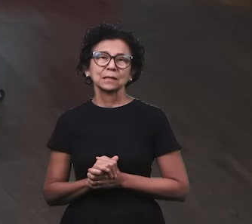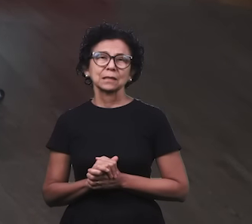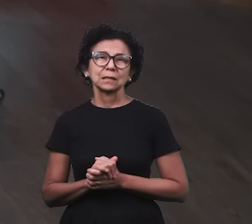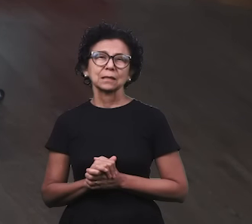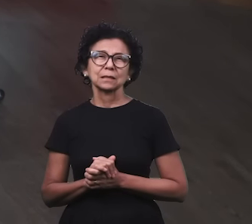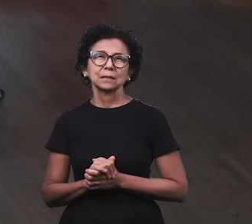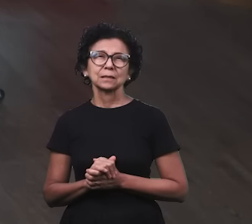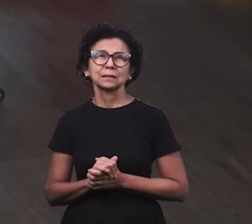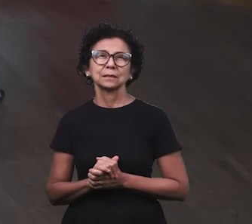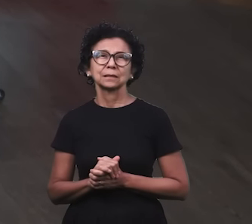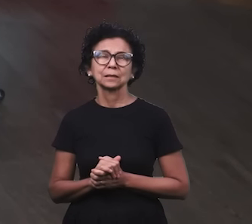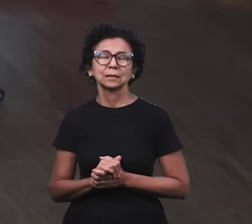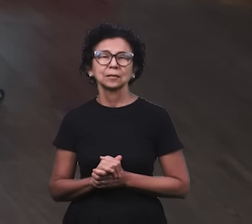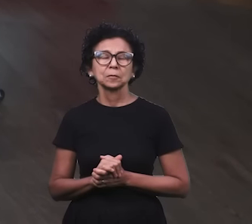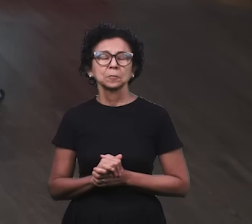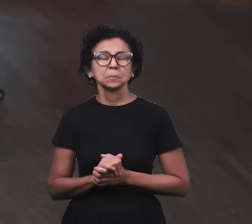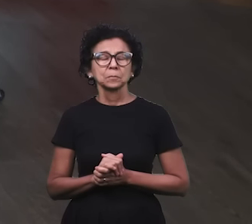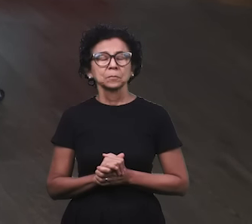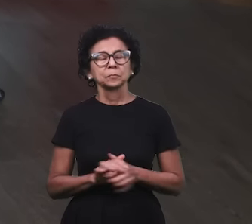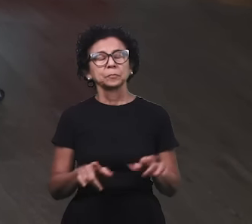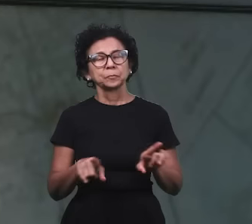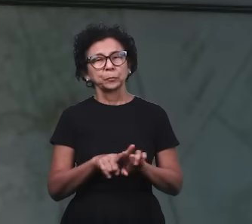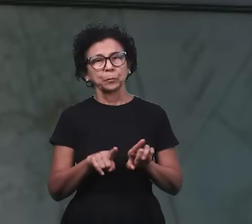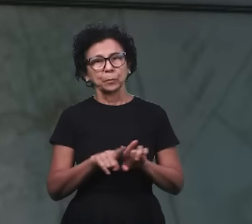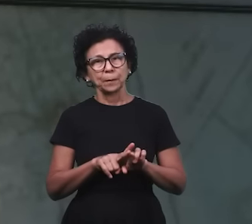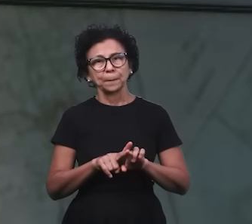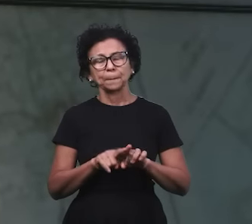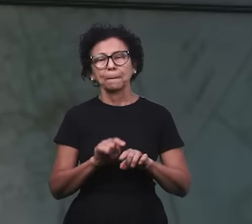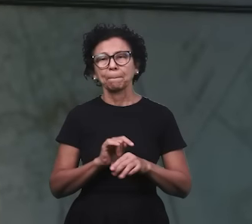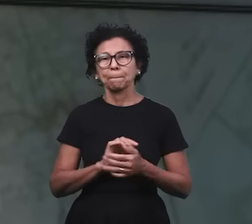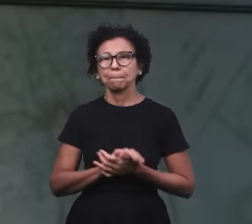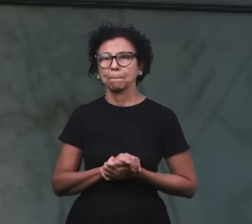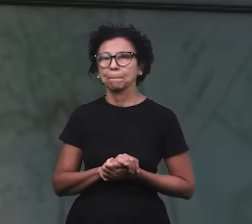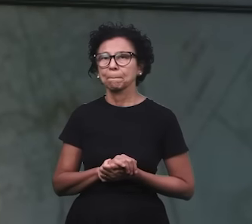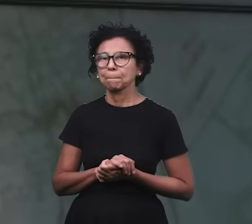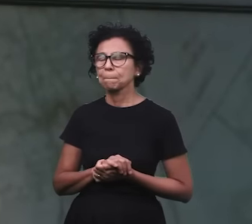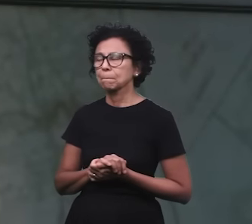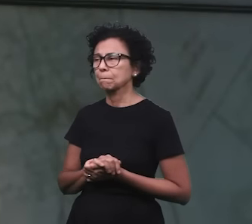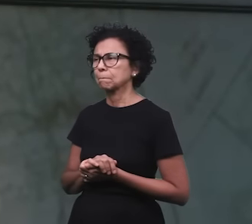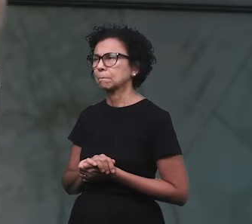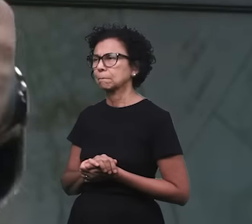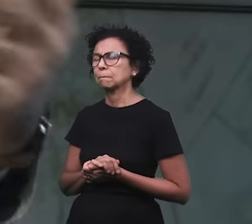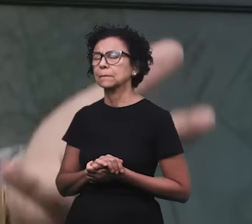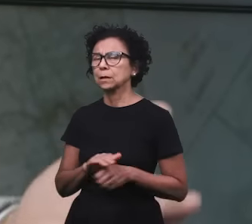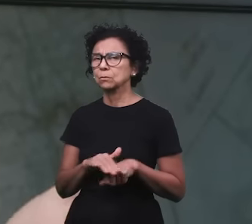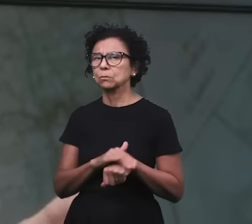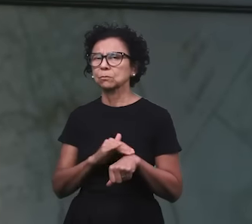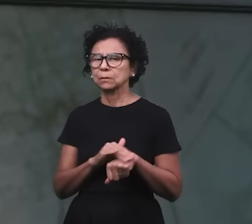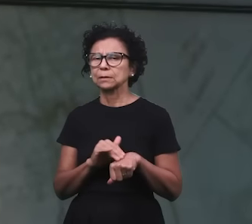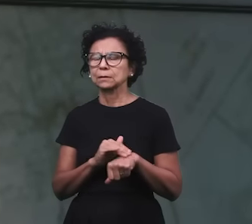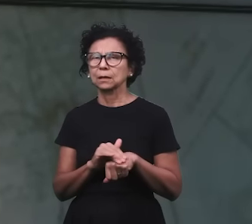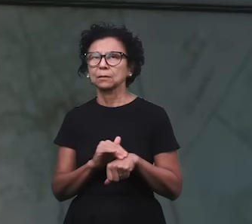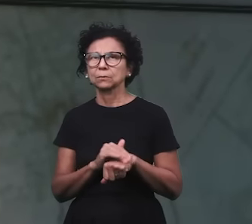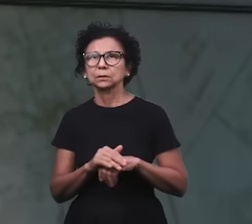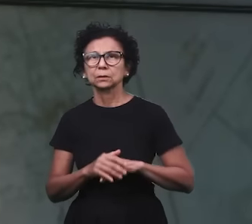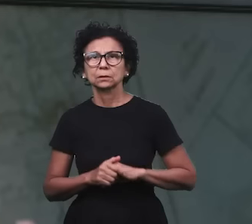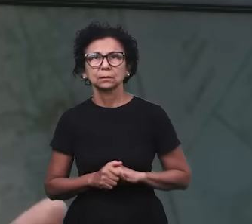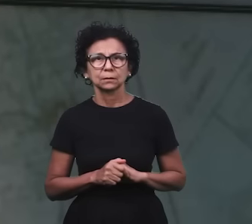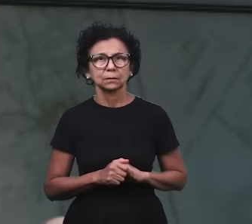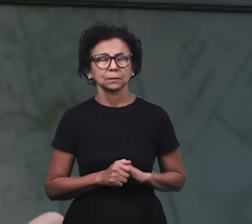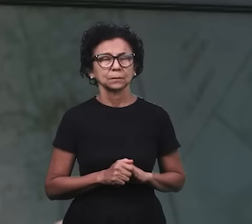Ian, de uma profecia que nós conversávamos antes sobre isso e que, por alguns, né, algumas correntes